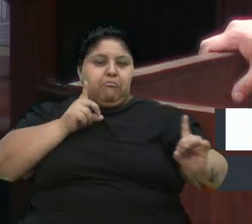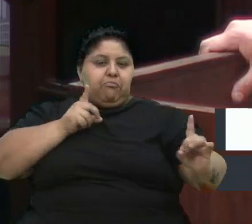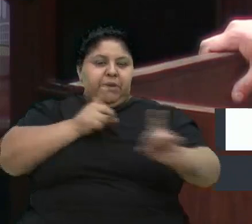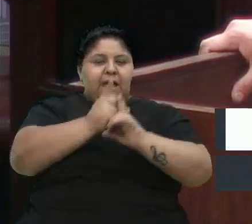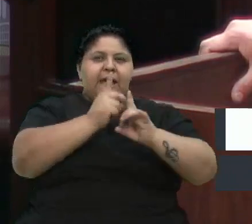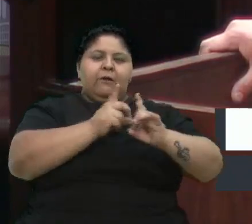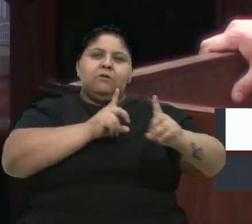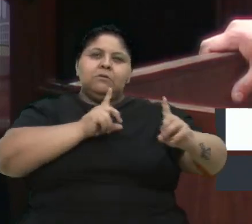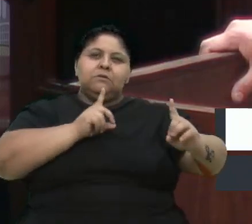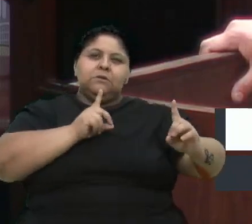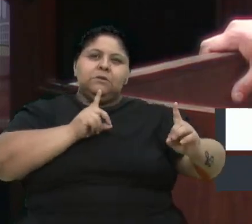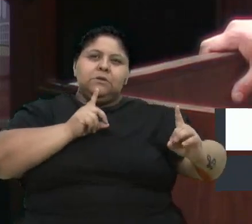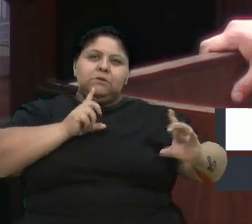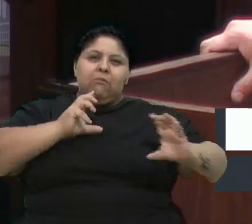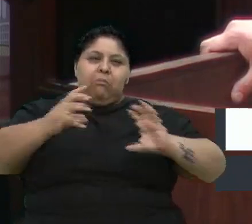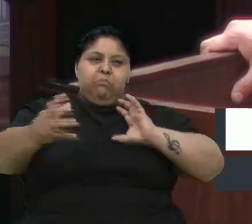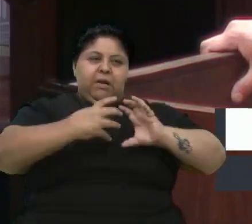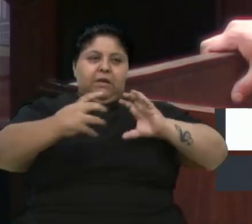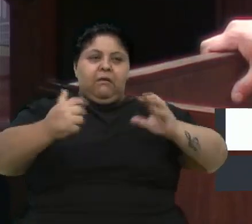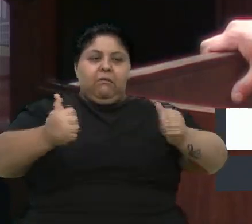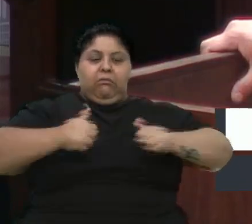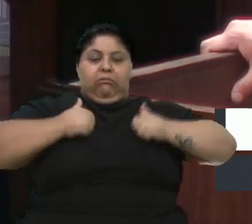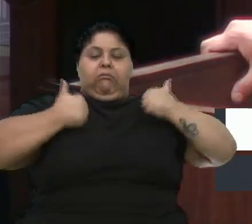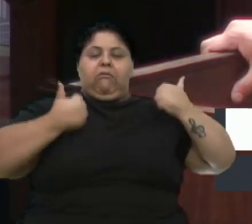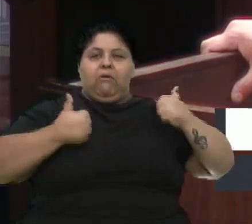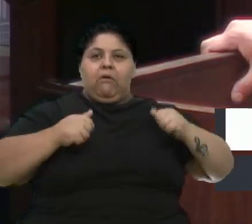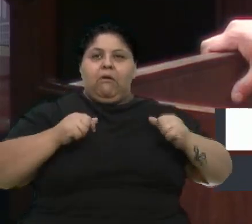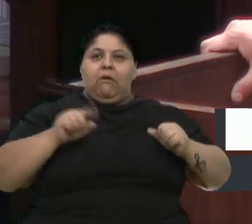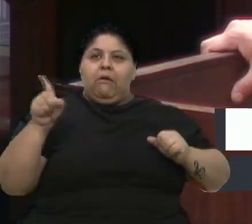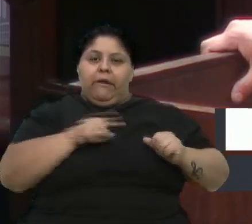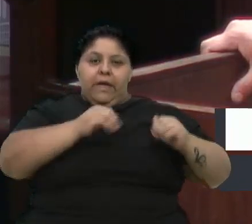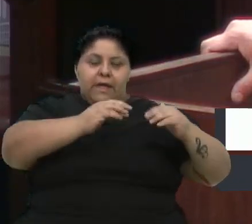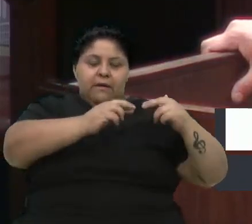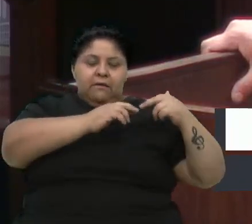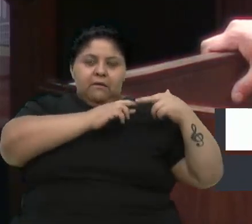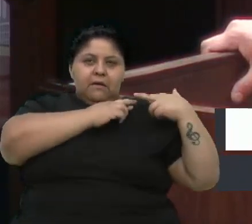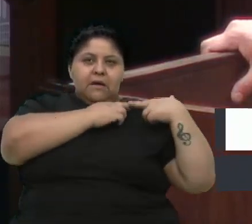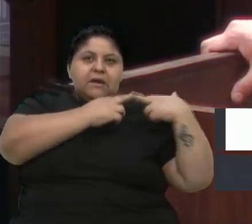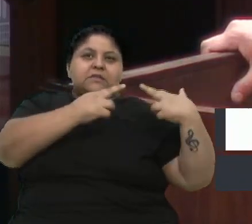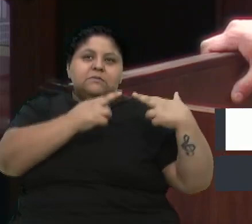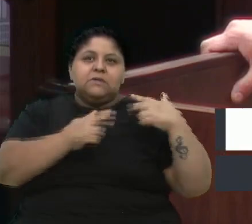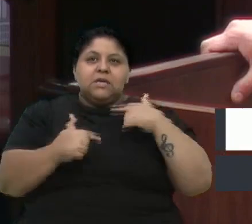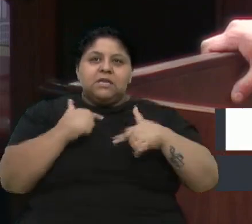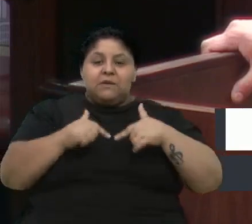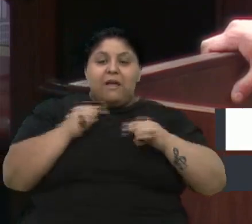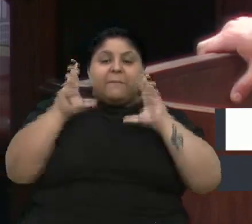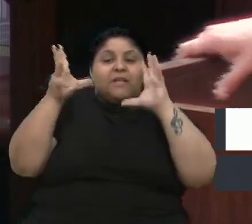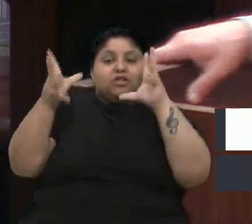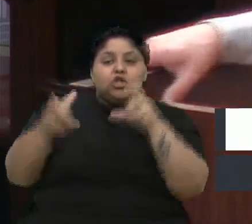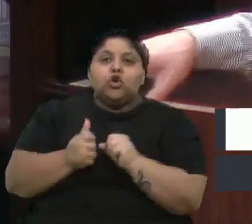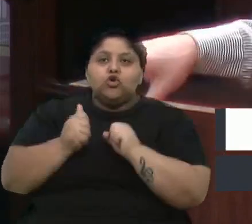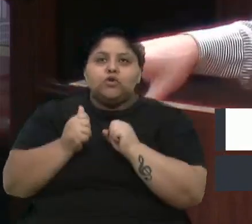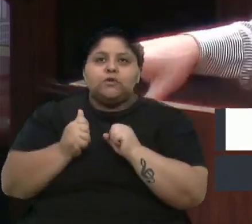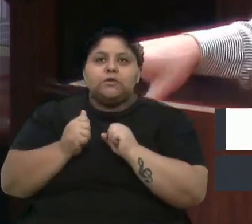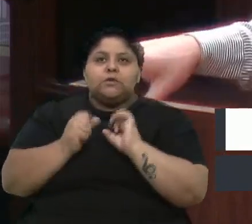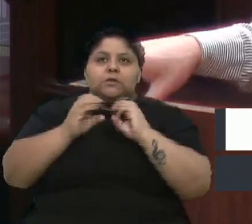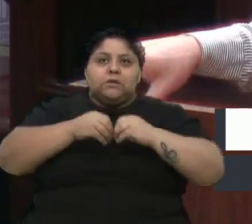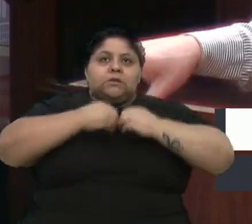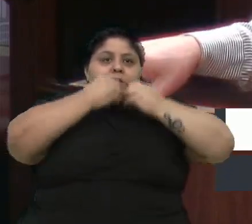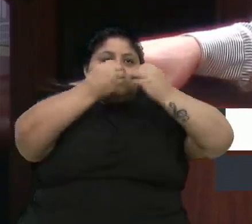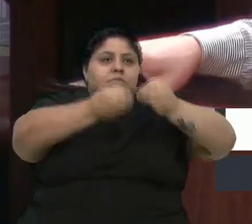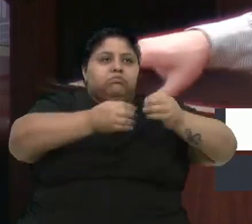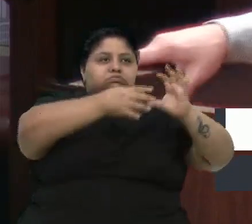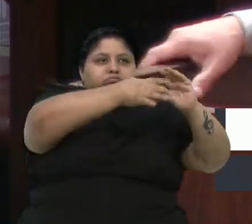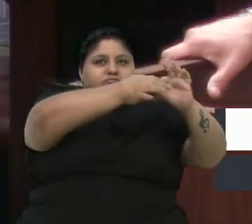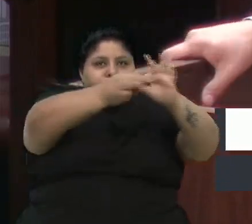ter a eficiência, é responsabilidade, é trabalhar para todos, é trabalhar para um contexto.